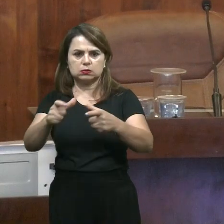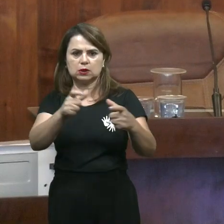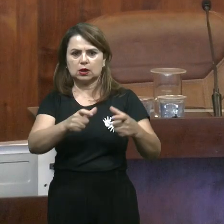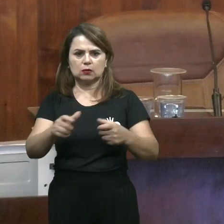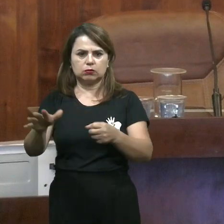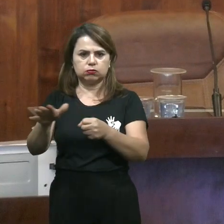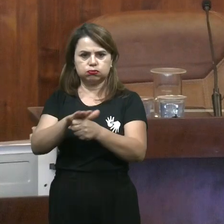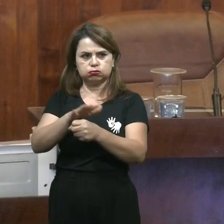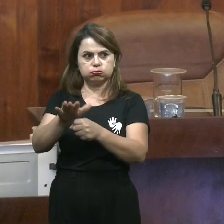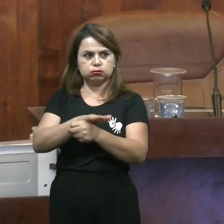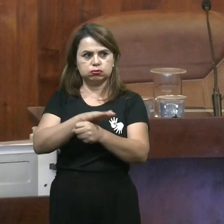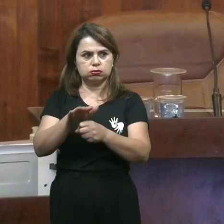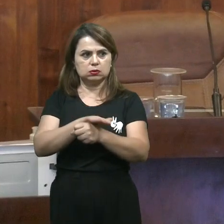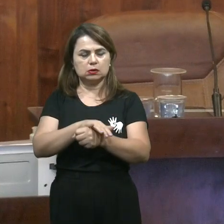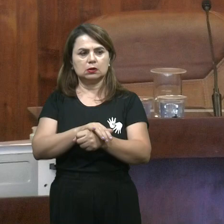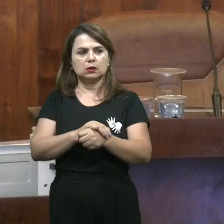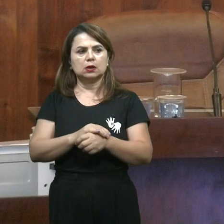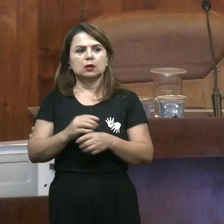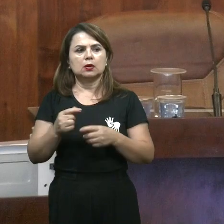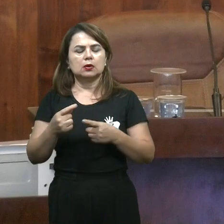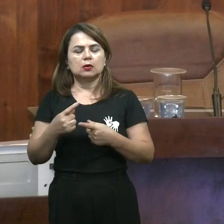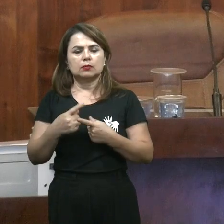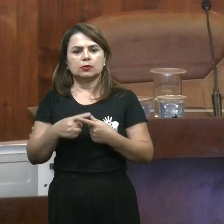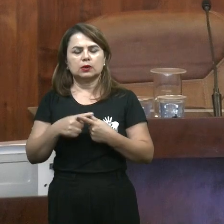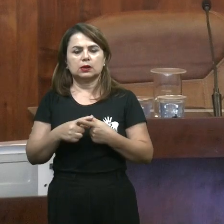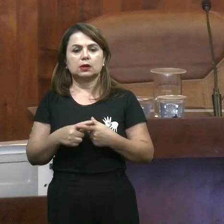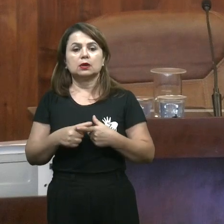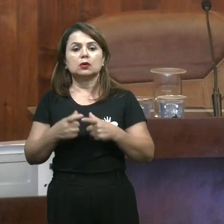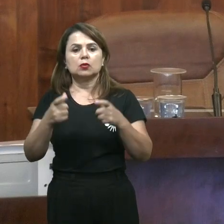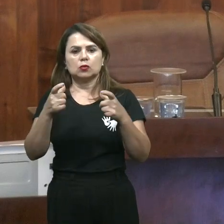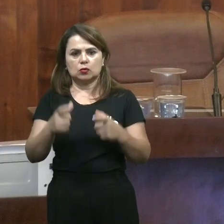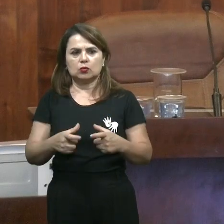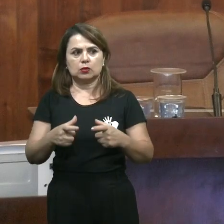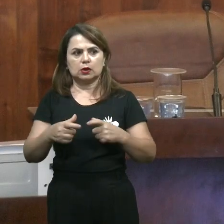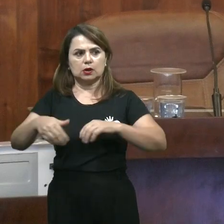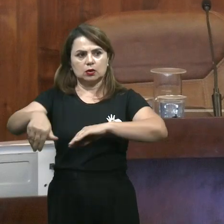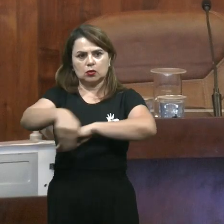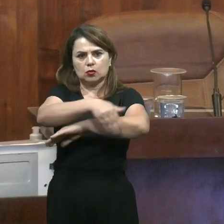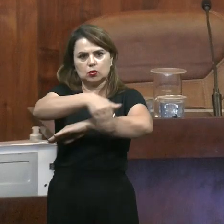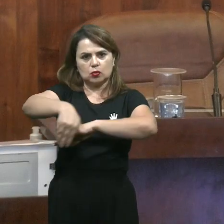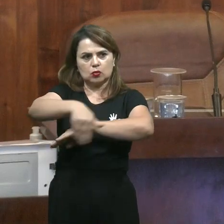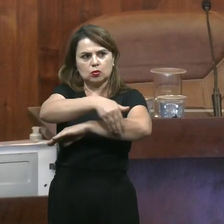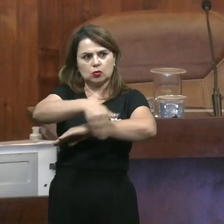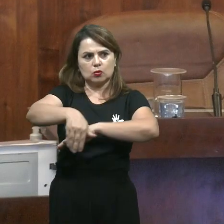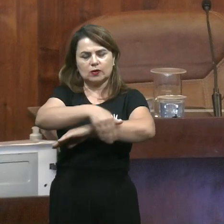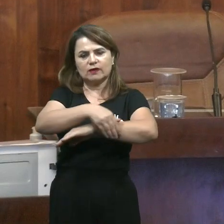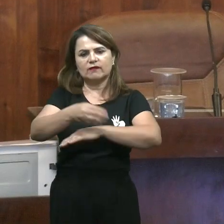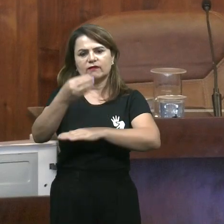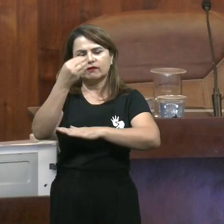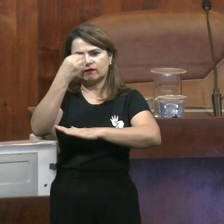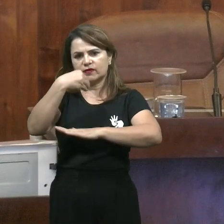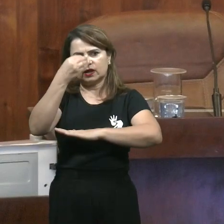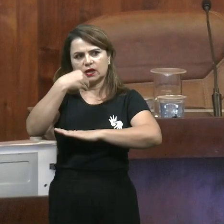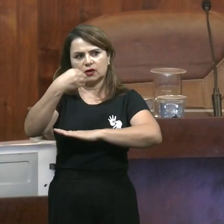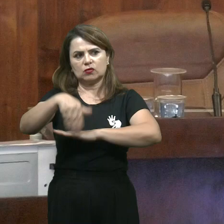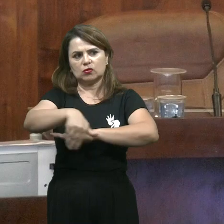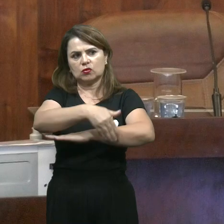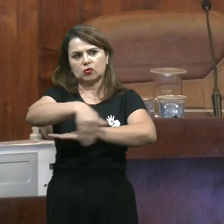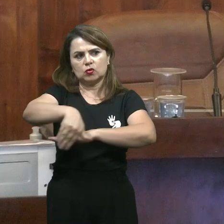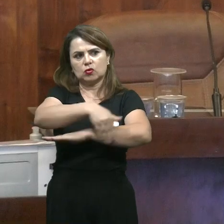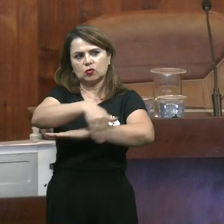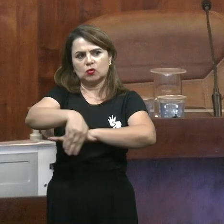Salgado Filho. Haja vista que a via se encontra bastante desgastada, com muitos